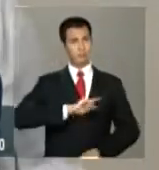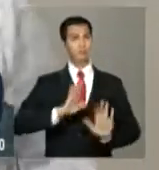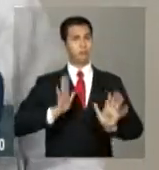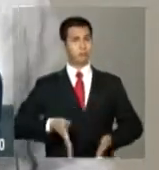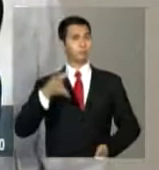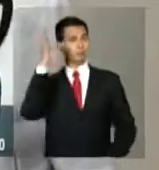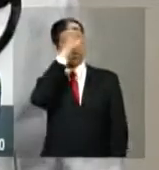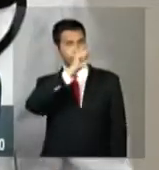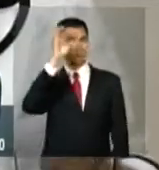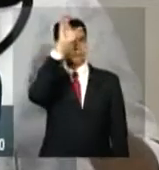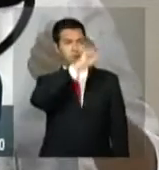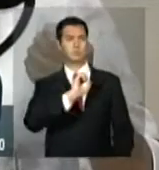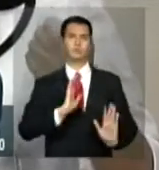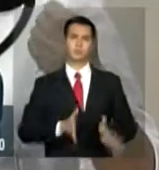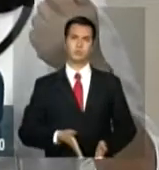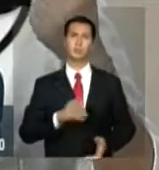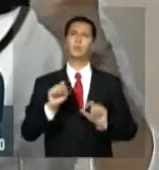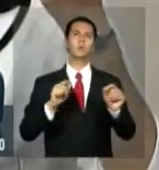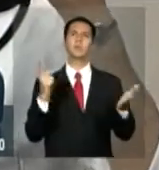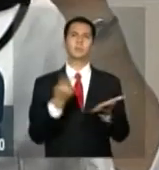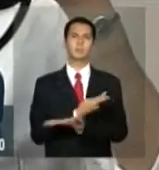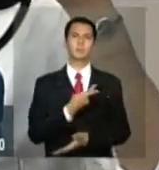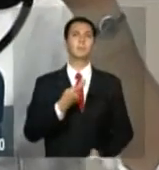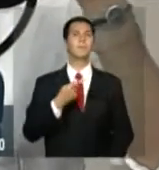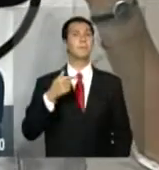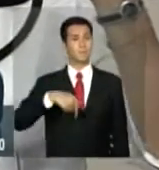que nós aprendemos? Nós aprendemos a valorizar